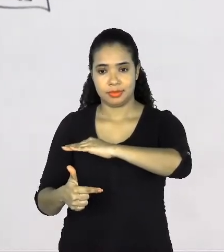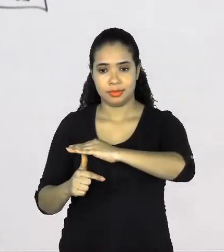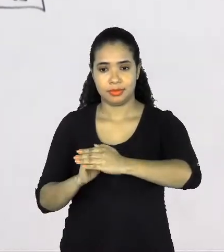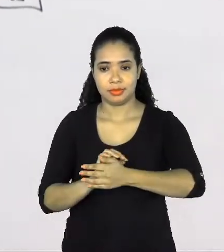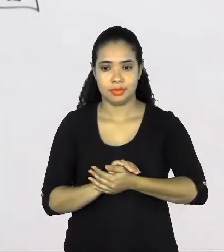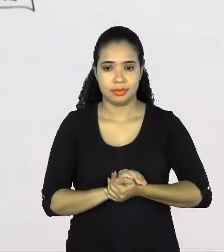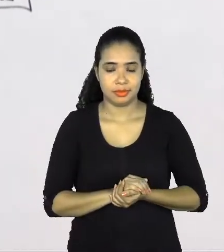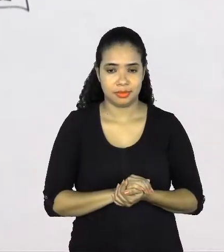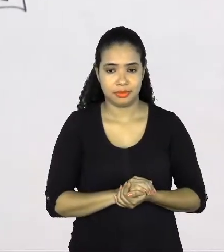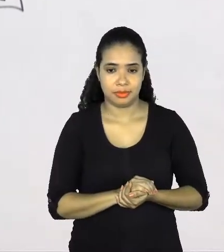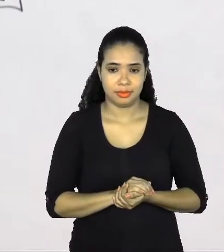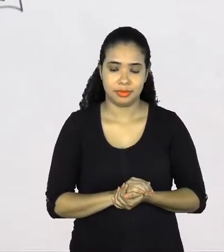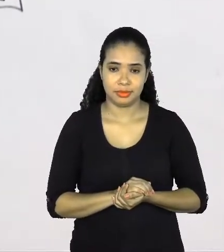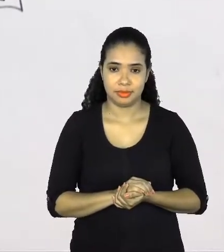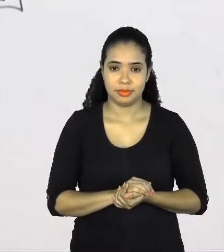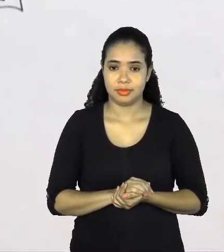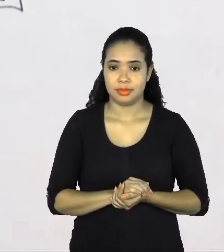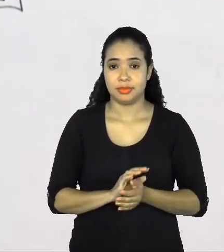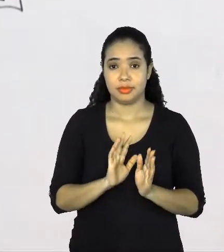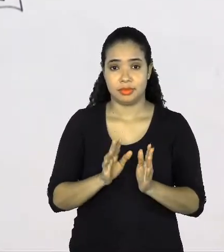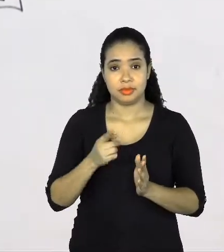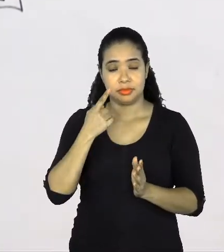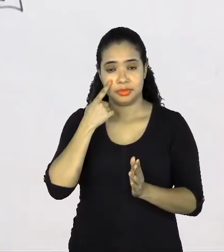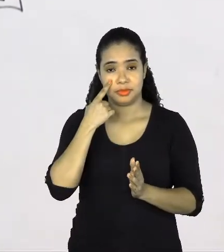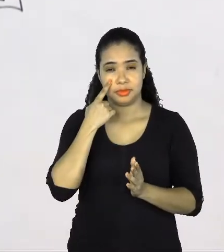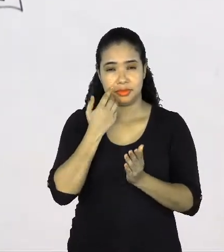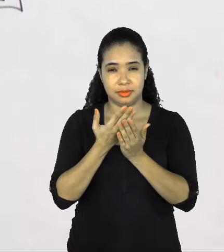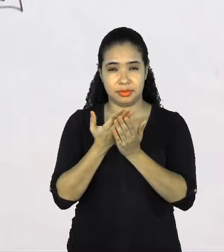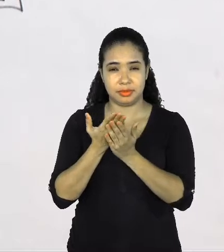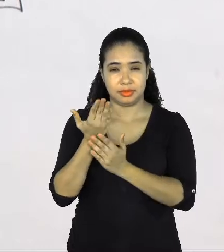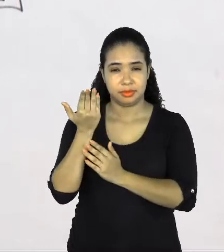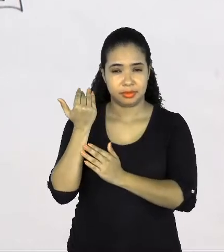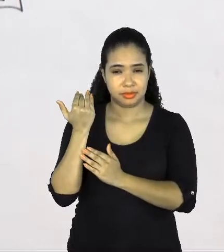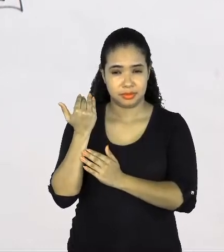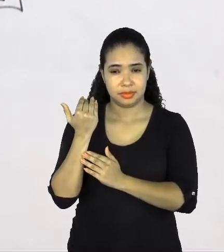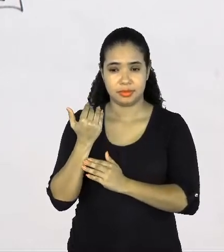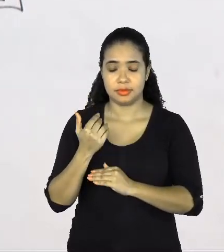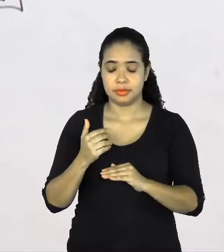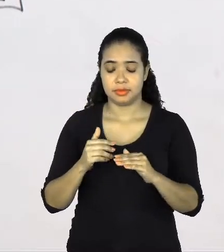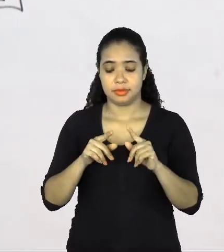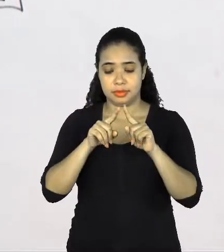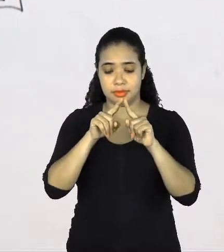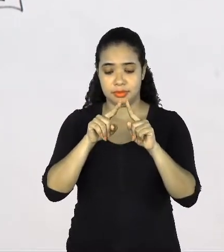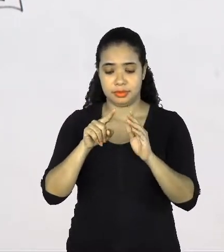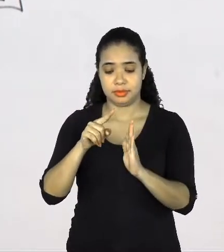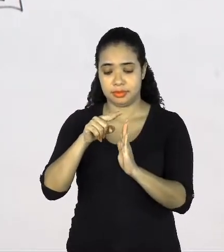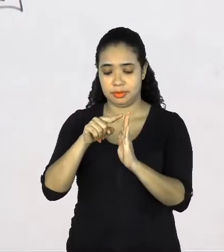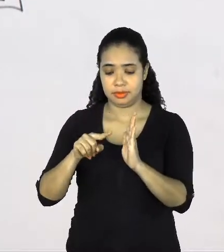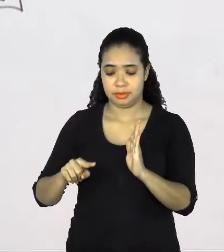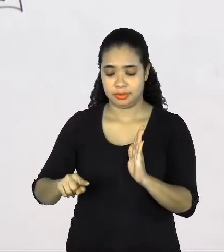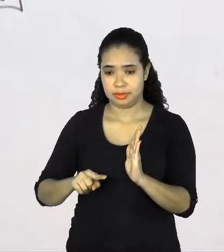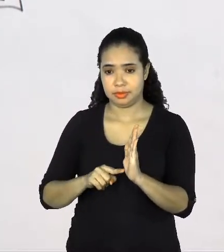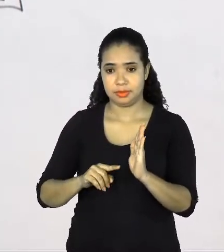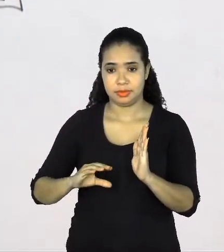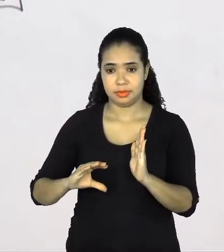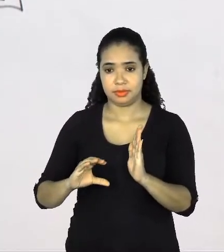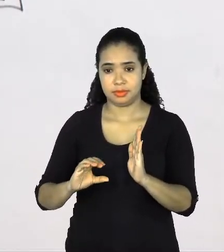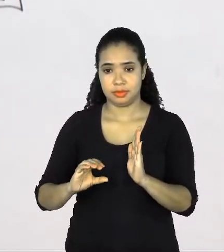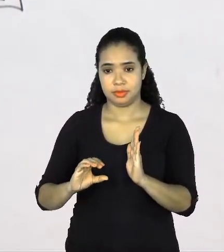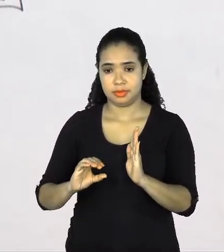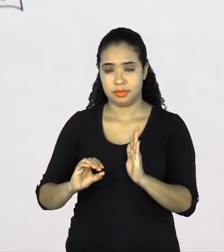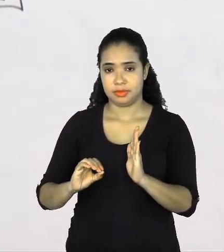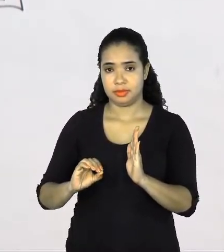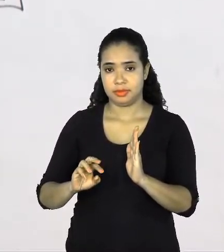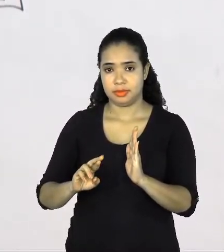Bom, nós já vimos na teoria anterior que o cosseno do complemento. Se eu